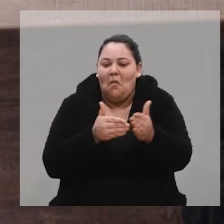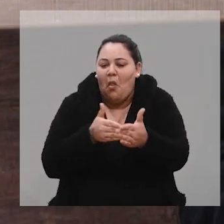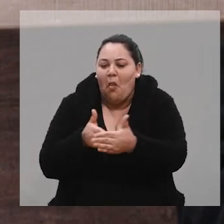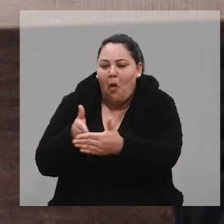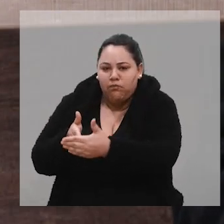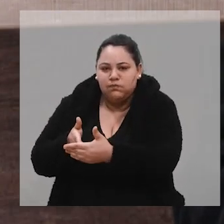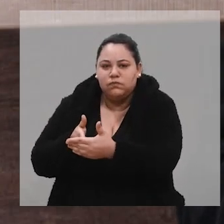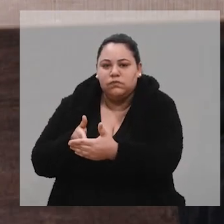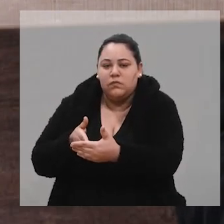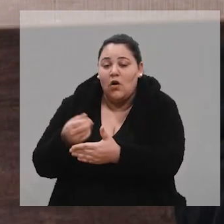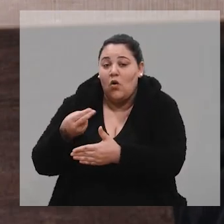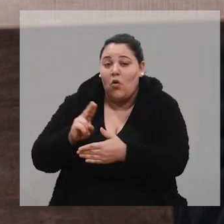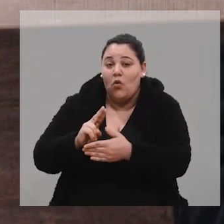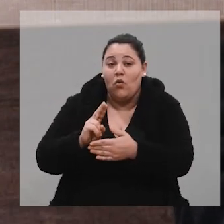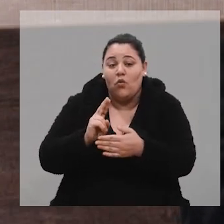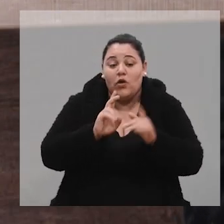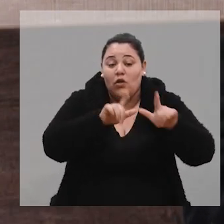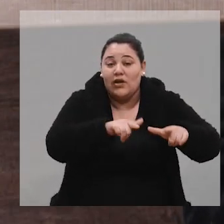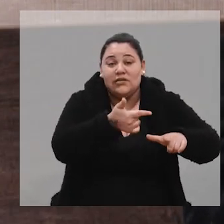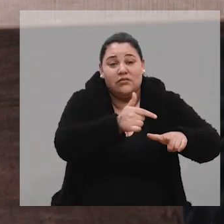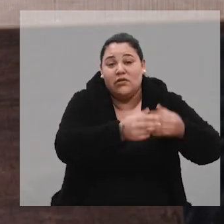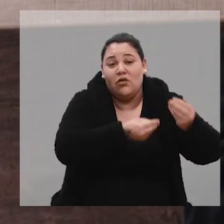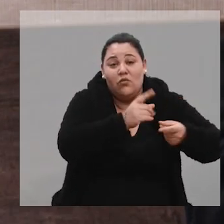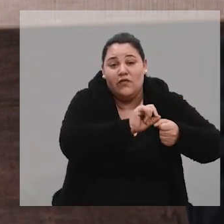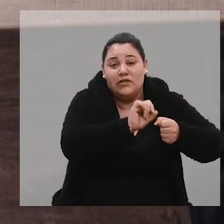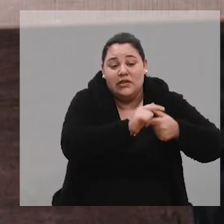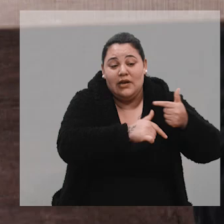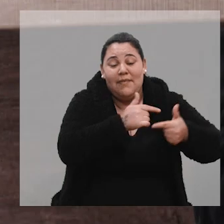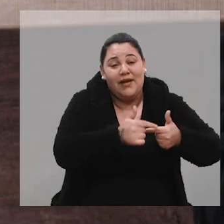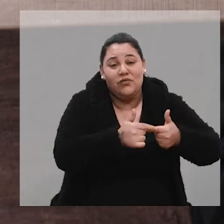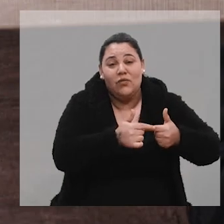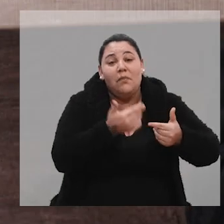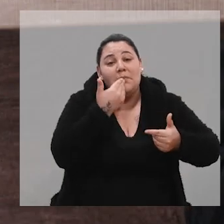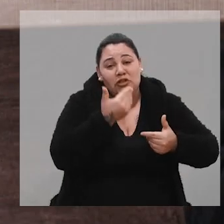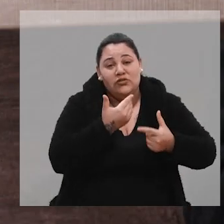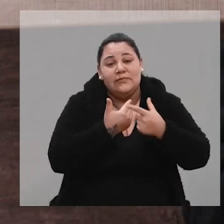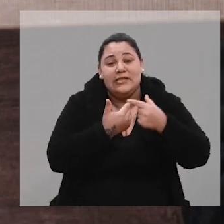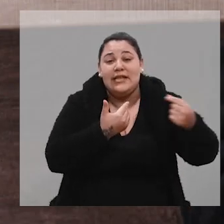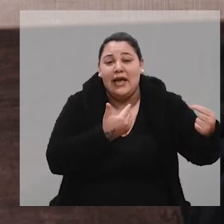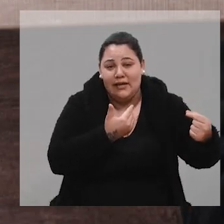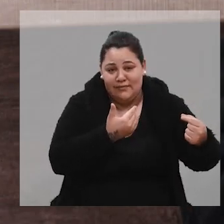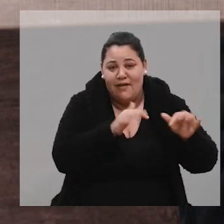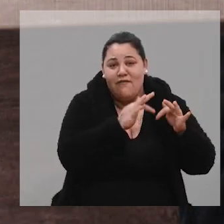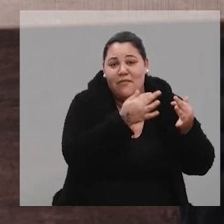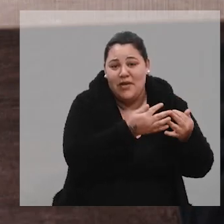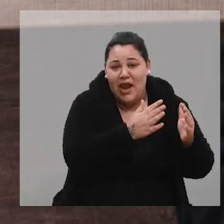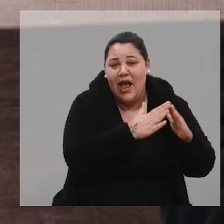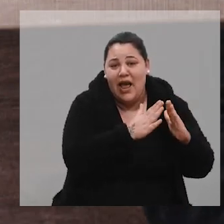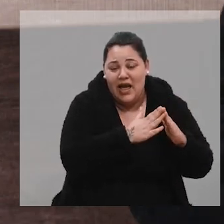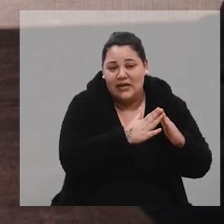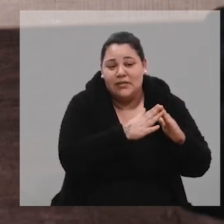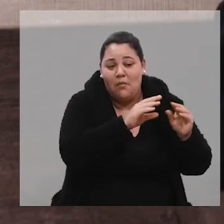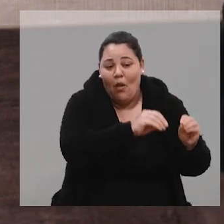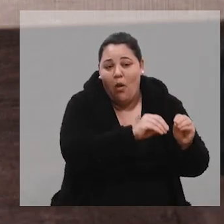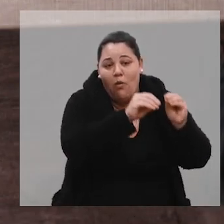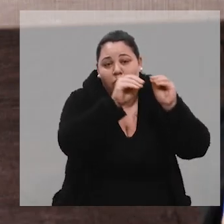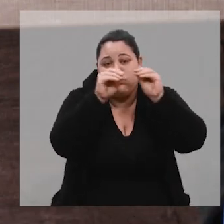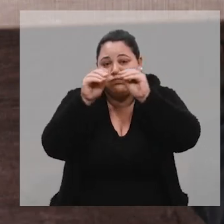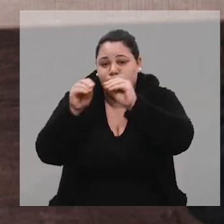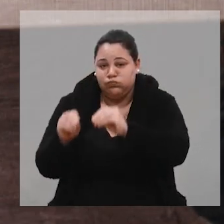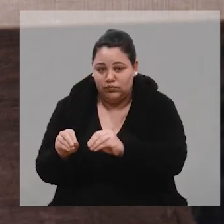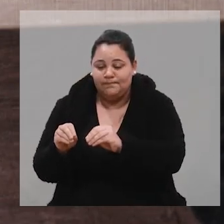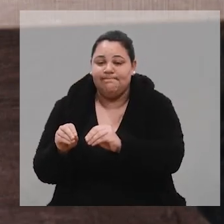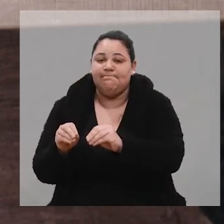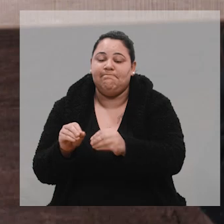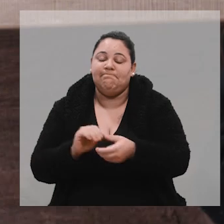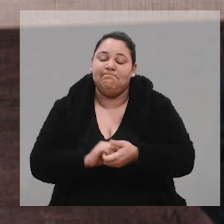mesmo em questões que não tem como fazer algum trabalho desse tipo, fazer uma retirada dessas pessoas e fazer